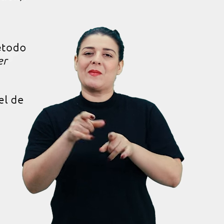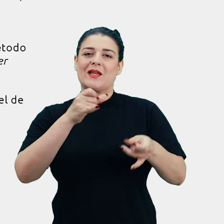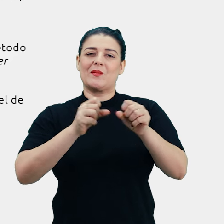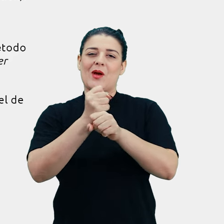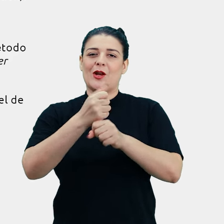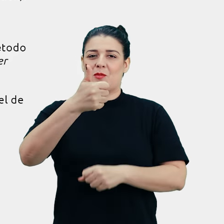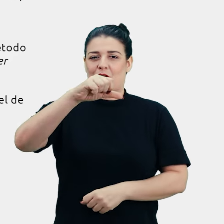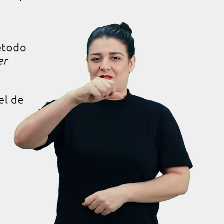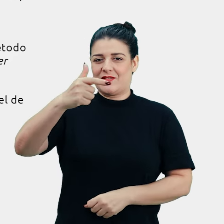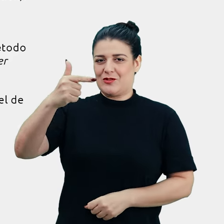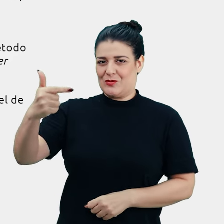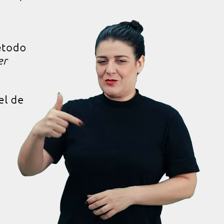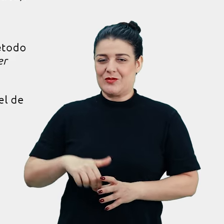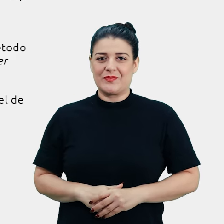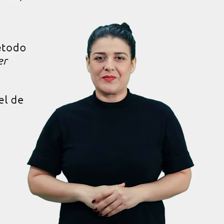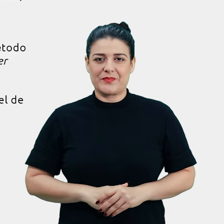em 1922.